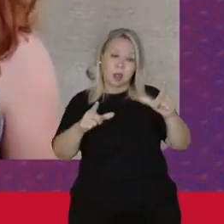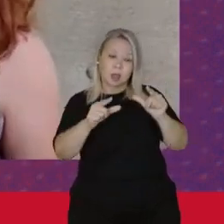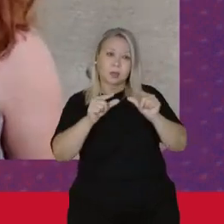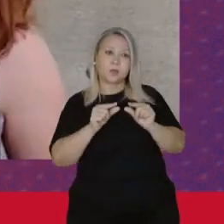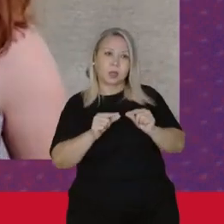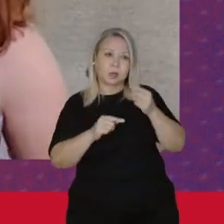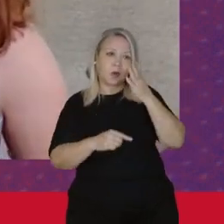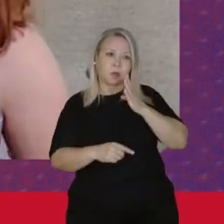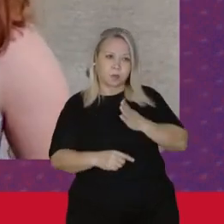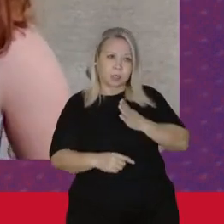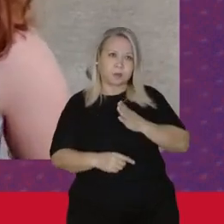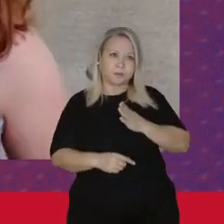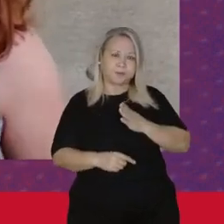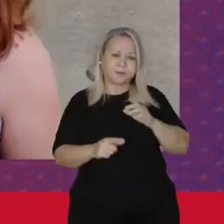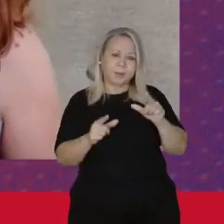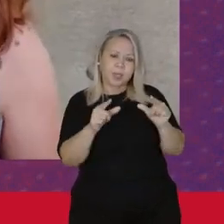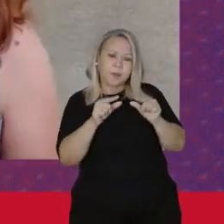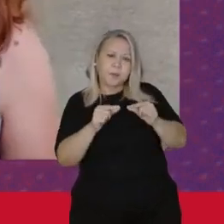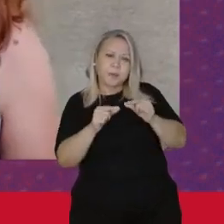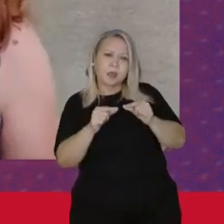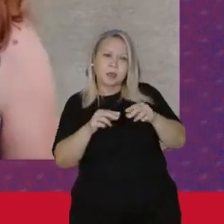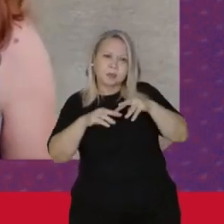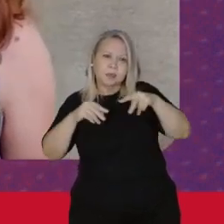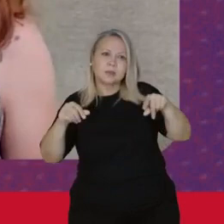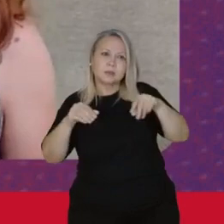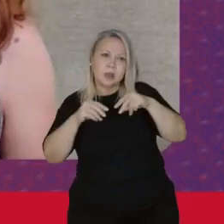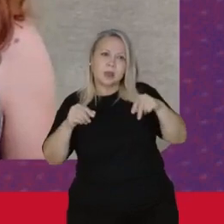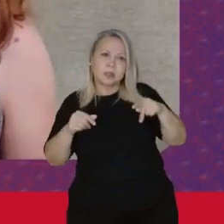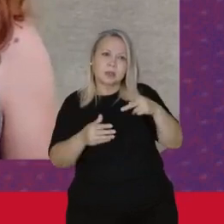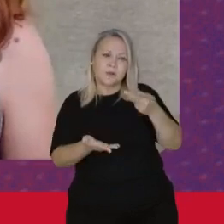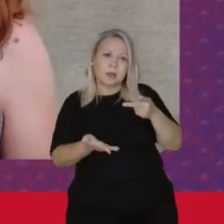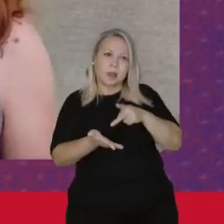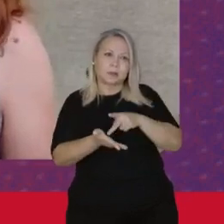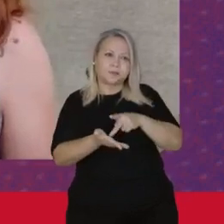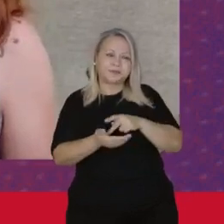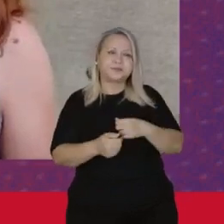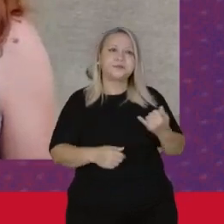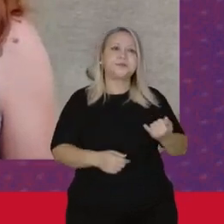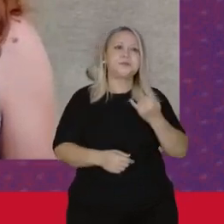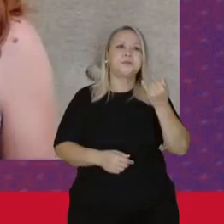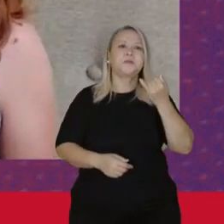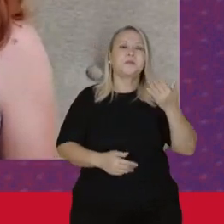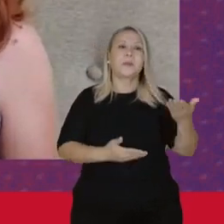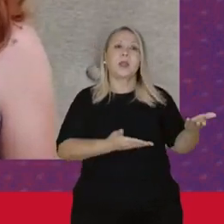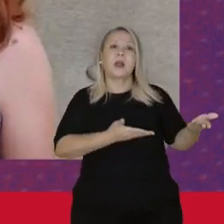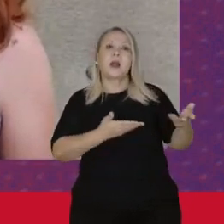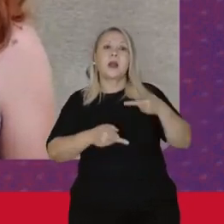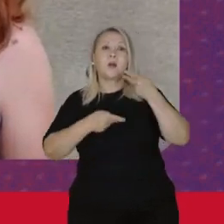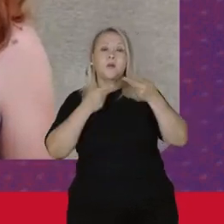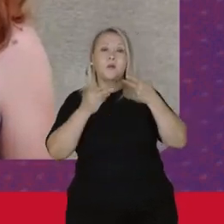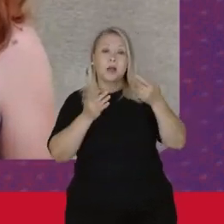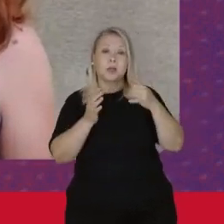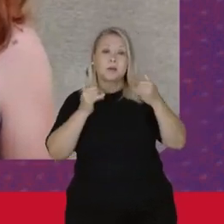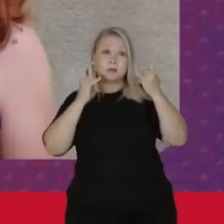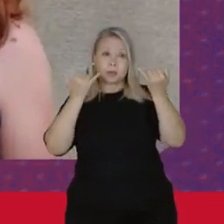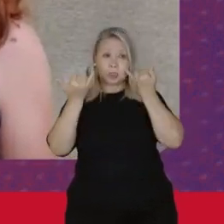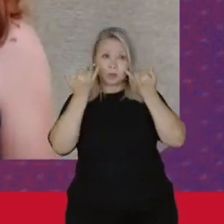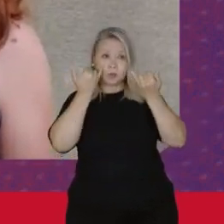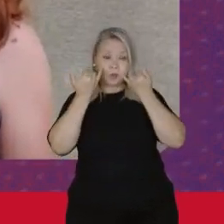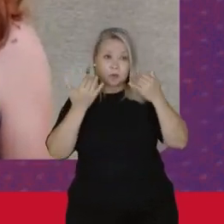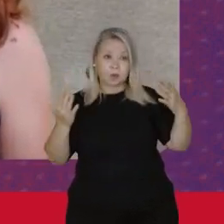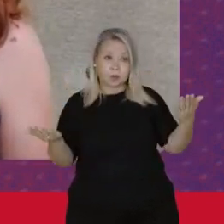né? Ou pequenas propriedades, né? E isso é importante a gente trazer, esses dados mais recentes, que são do